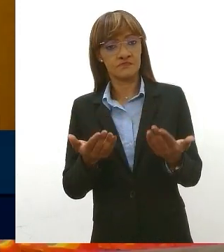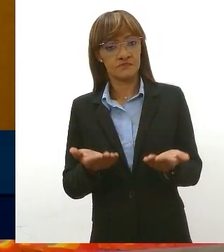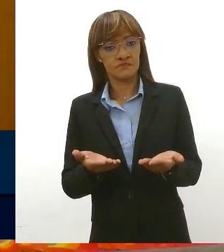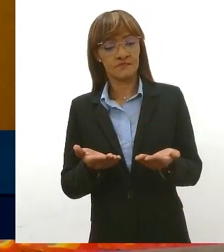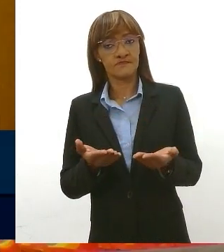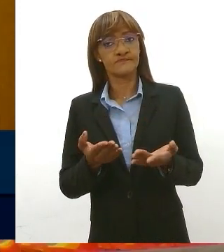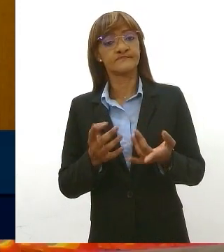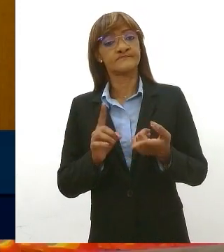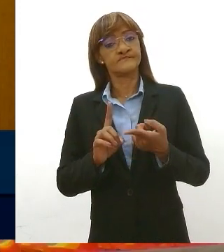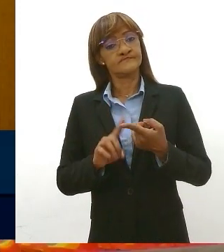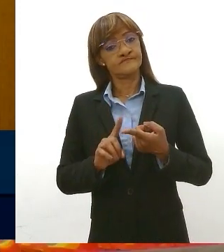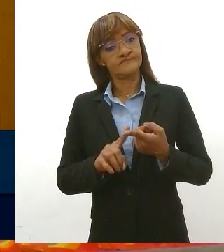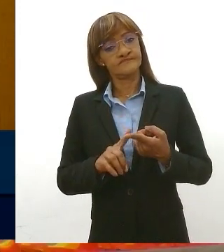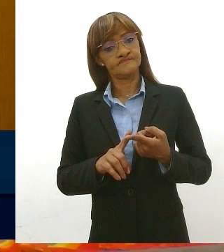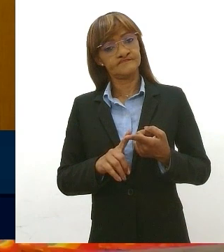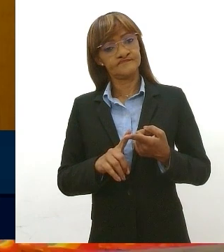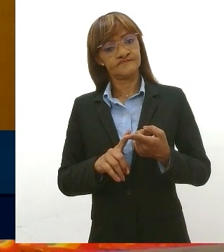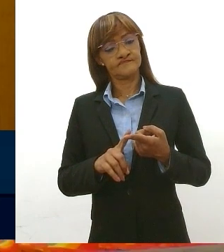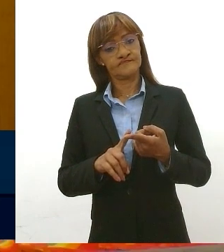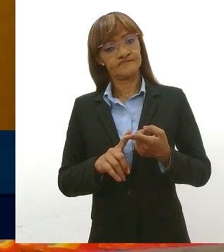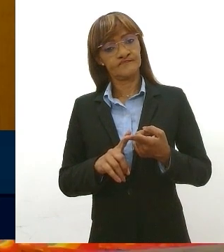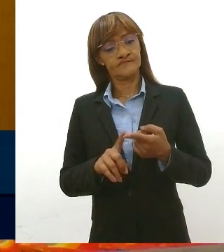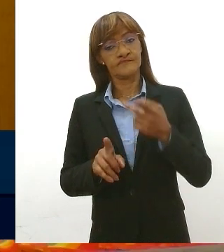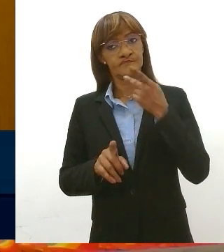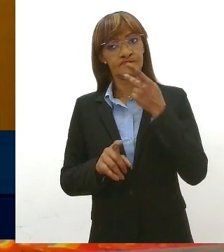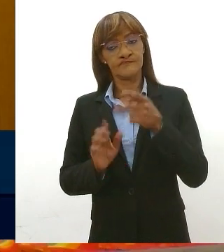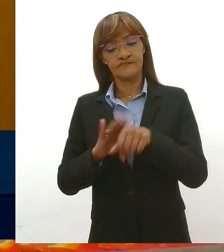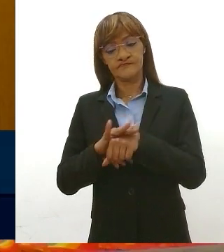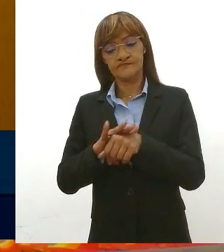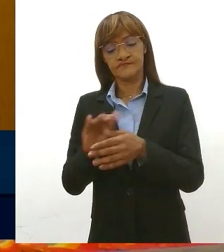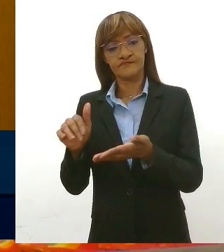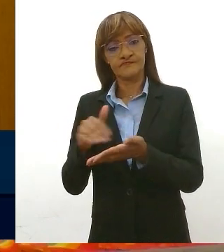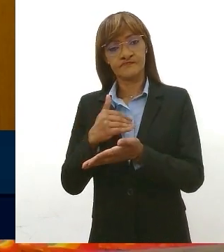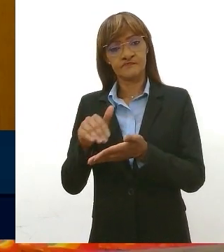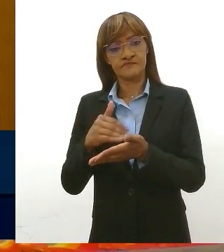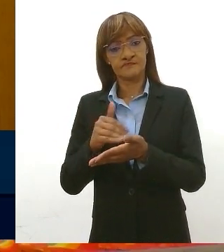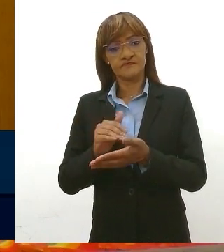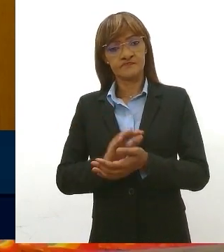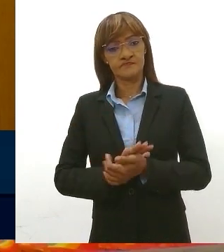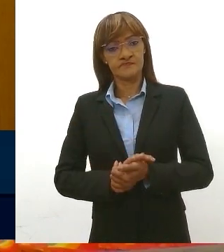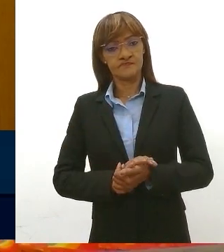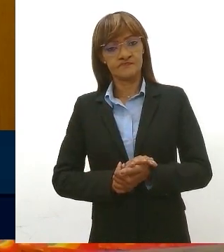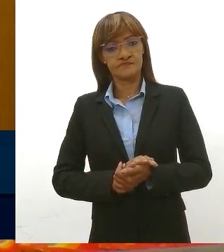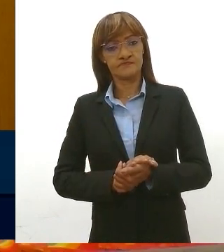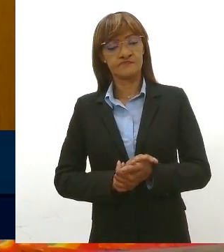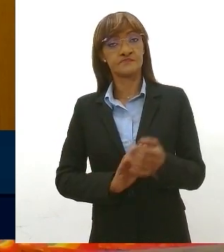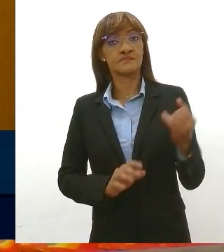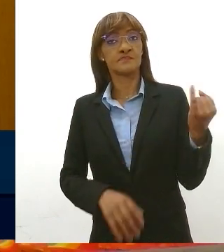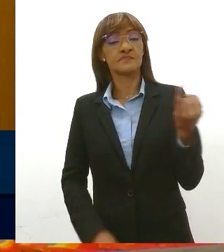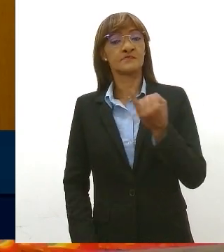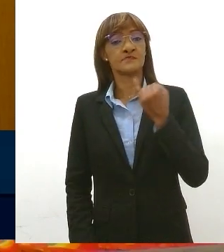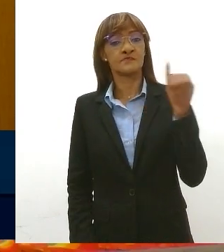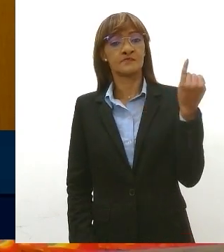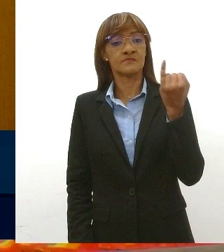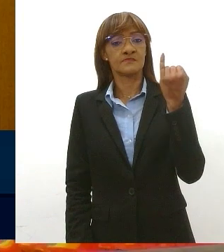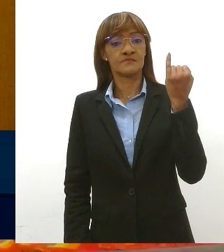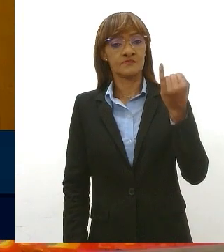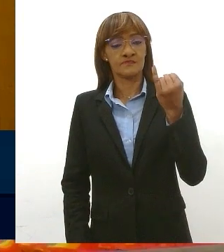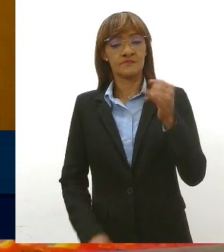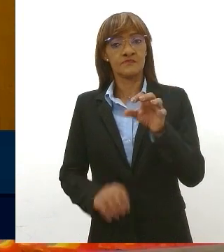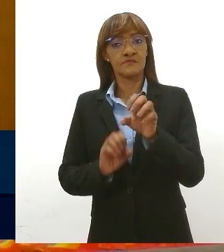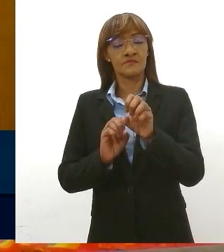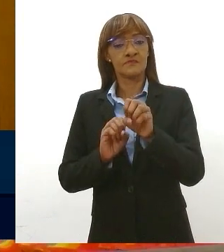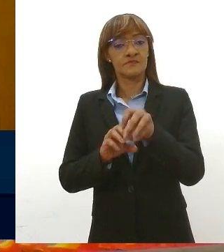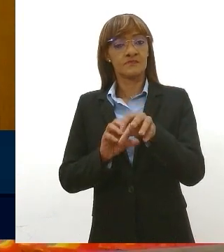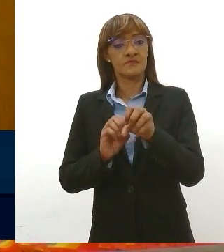com a secretária Viviane Pessoa, a importância da educação e do processo à